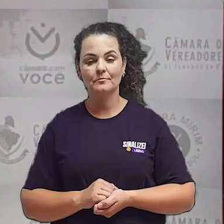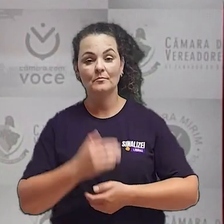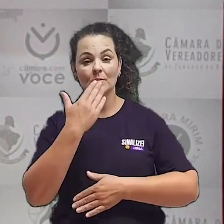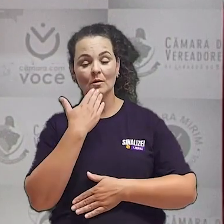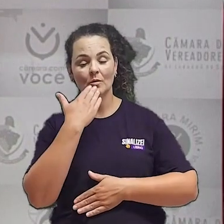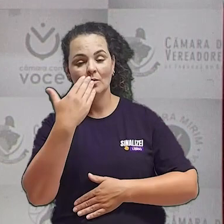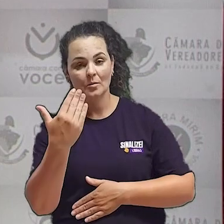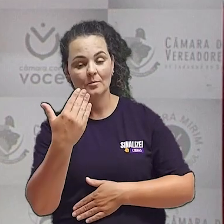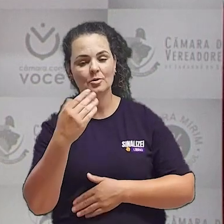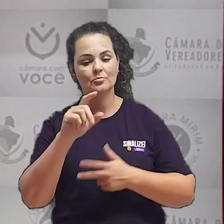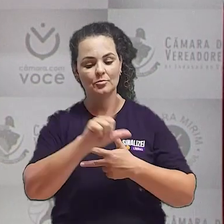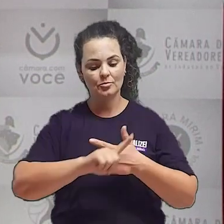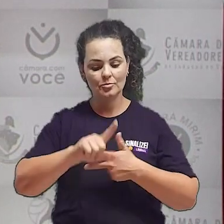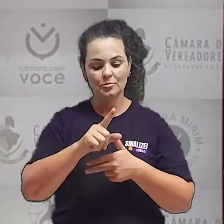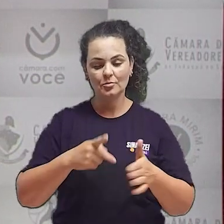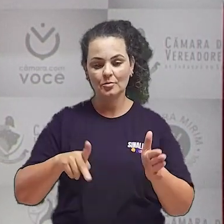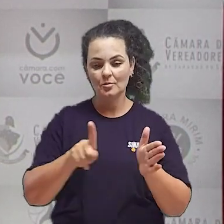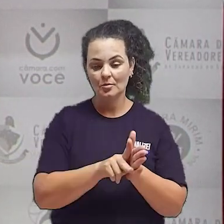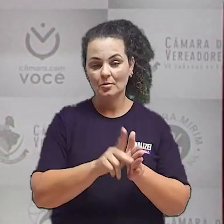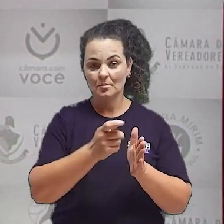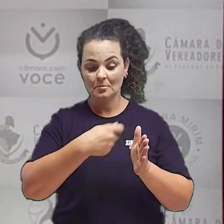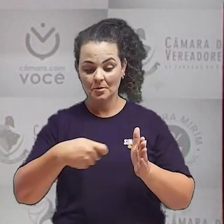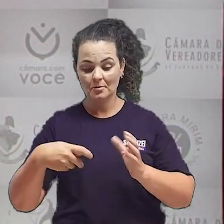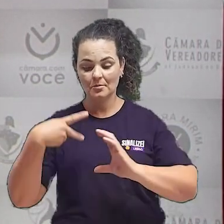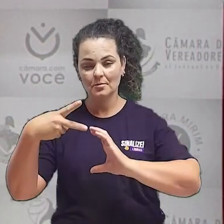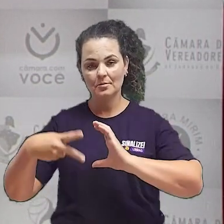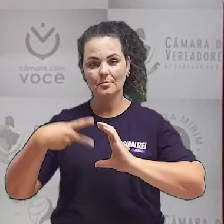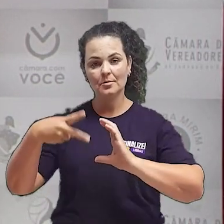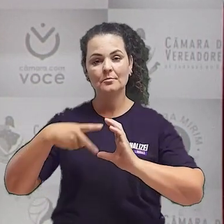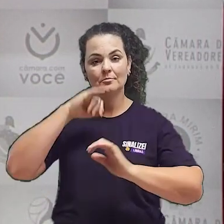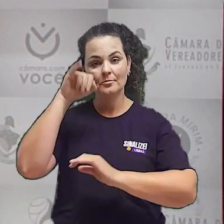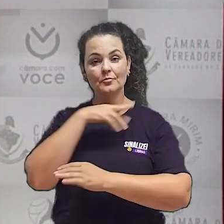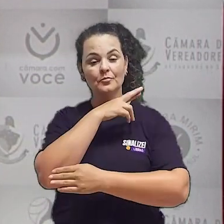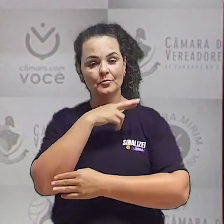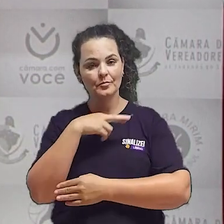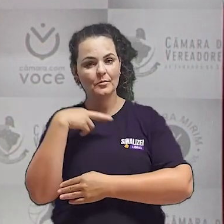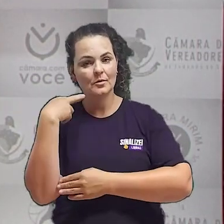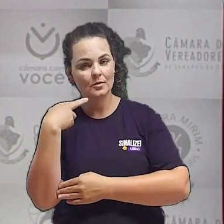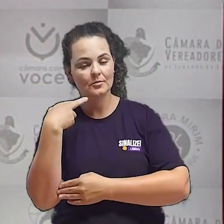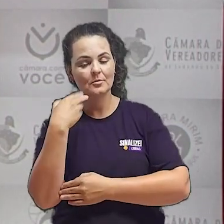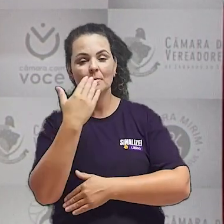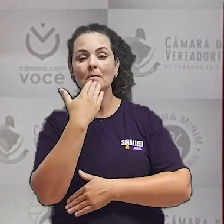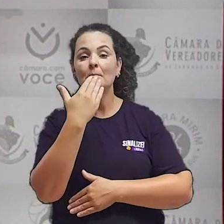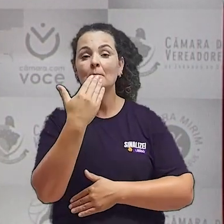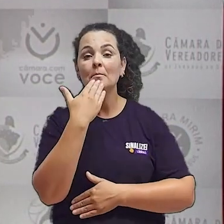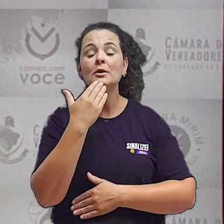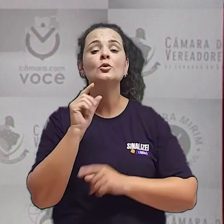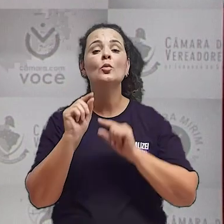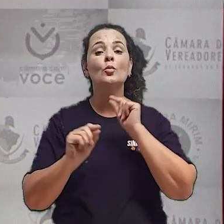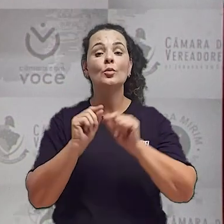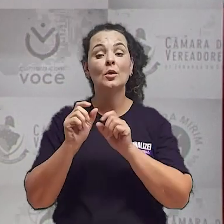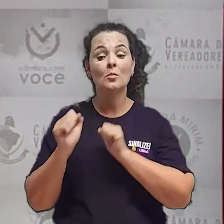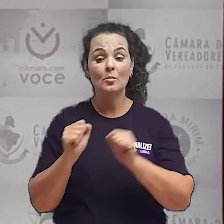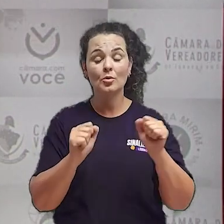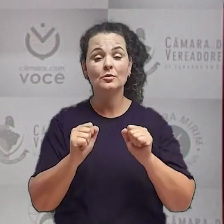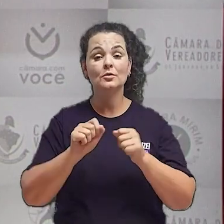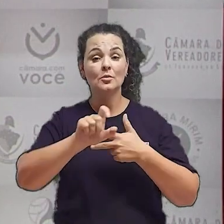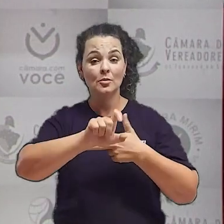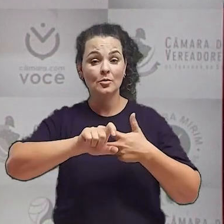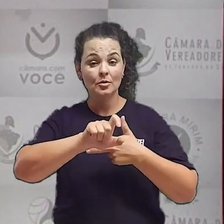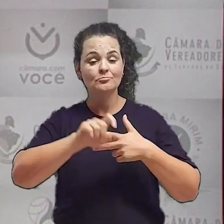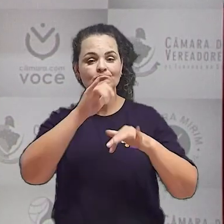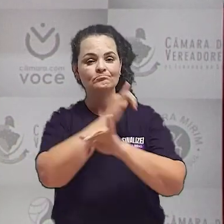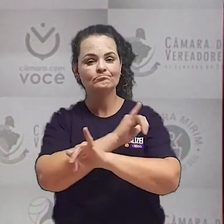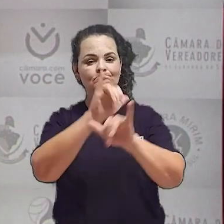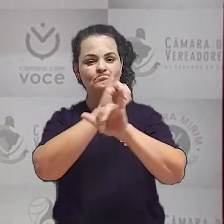uma indicação Legislativa foi protocolada na Câmara de Vereadores de Jaraguá do Sul solicitando que o poder executivo promova